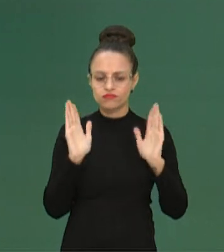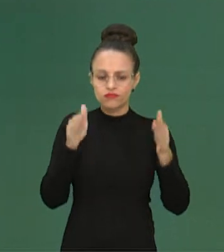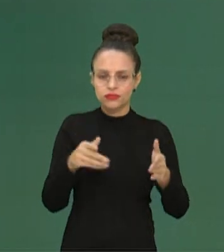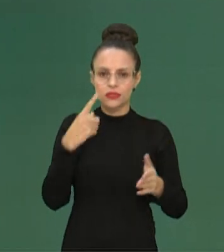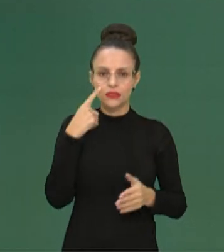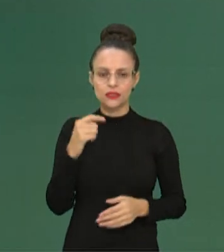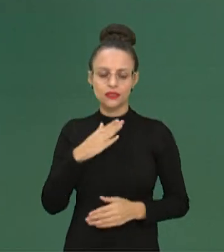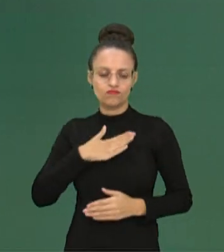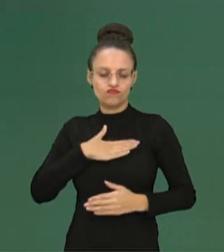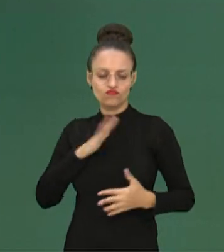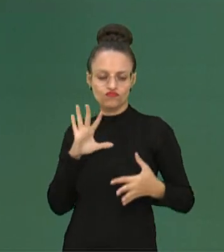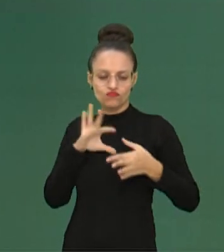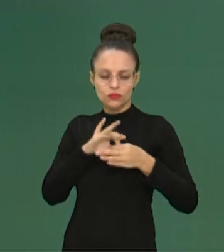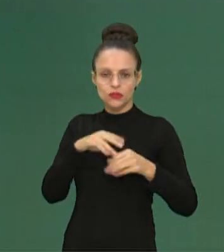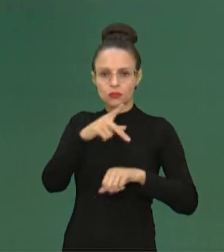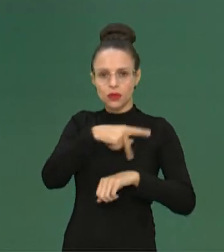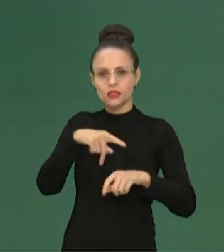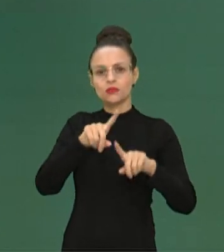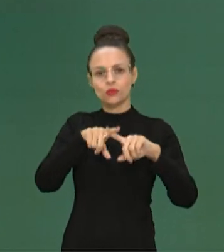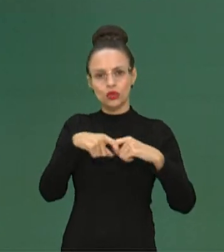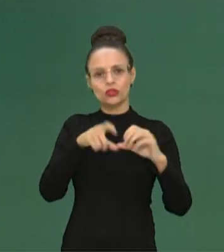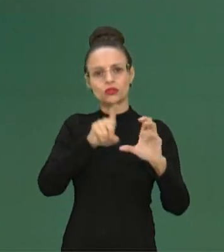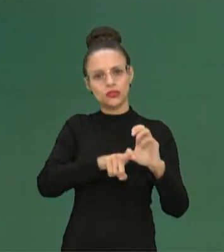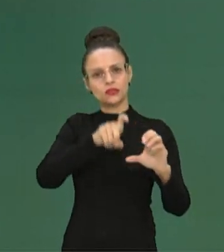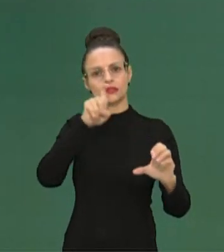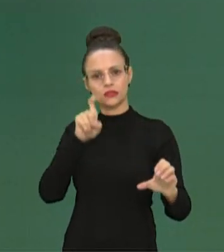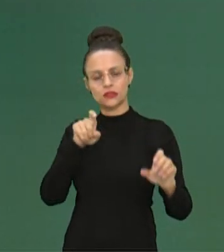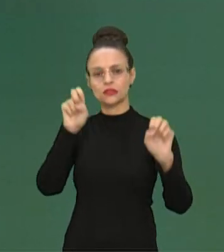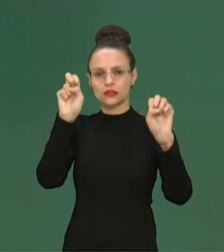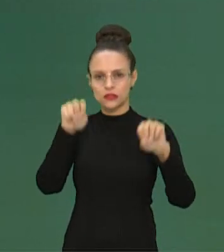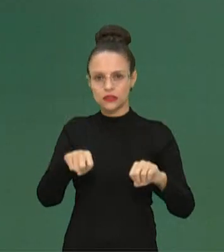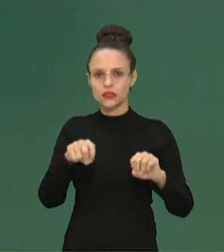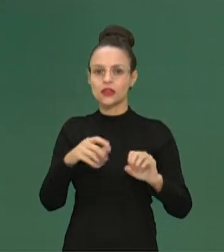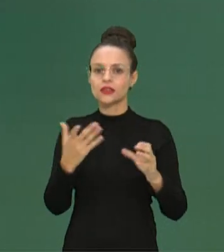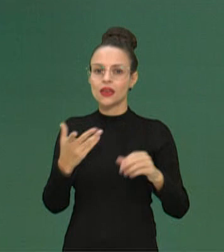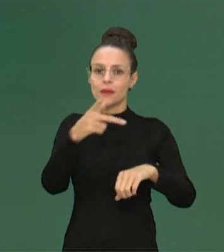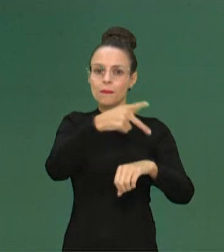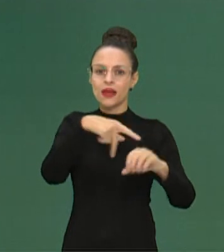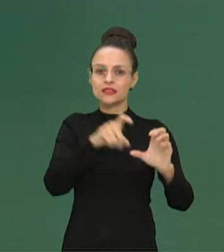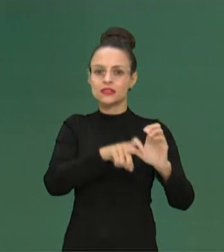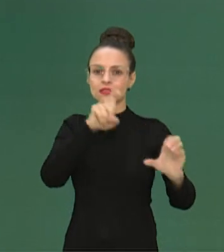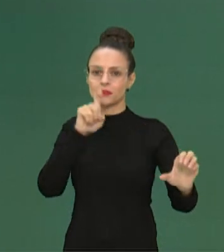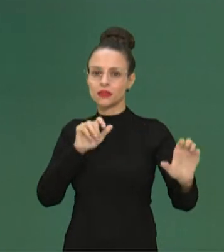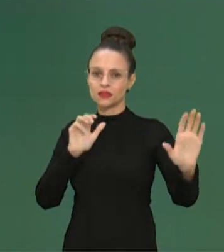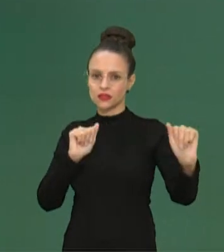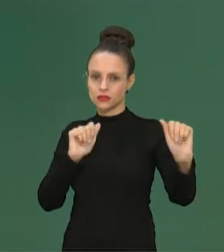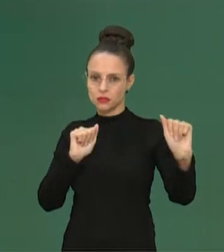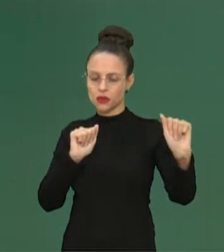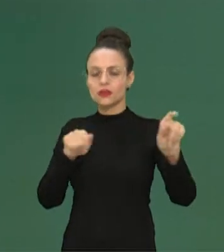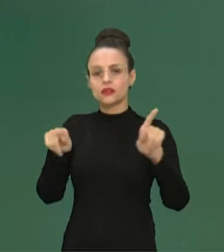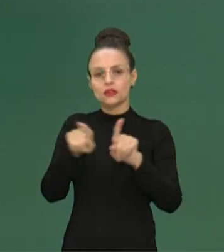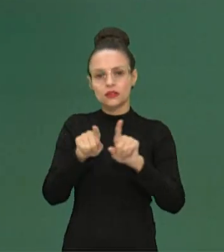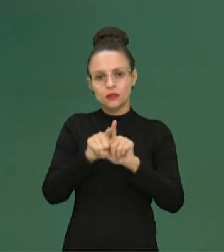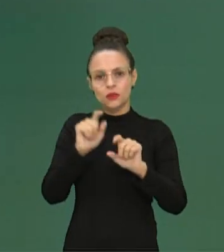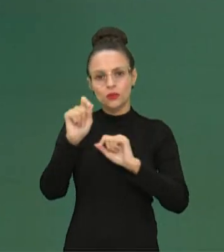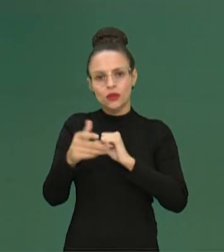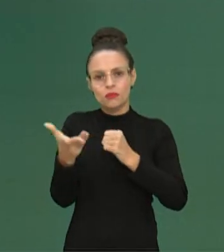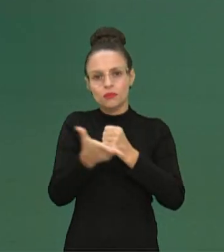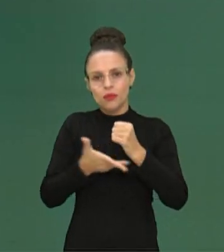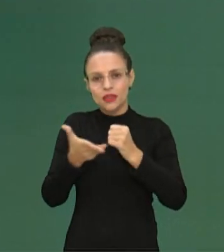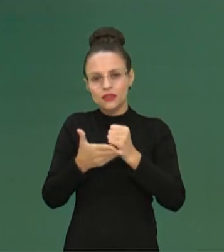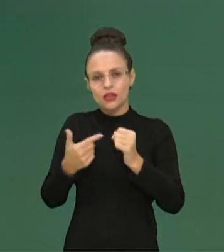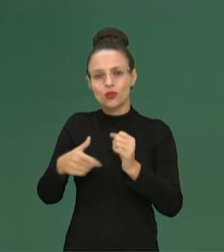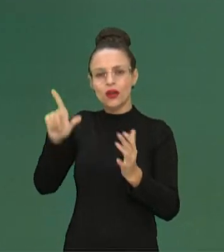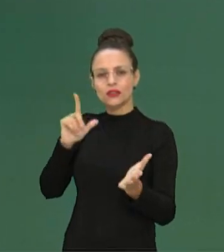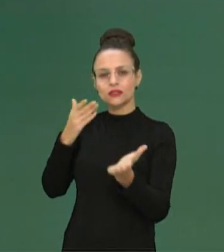nacionalidade. Portanto, eles querem sim a separação e serem países independentes da Espanha, baseado naqueles princípios que eu citei lá